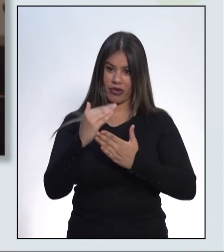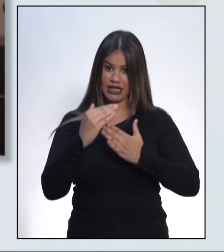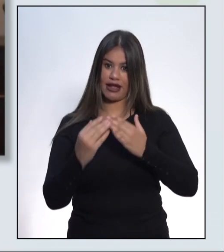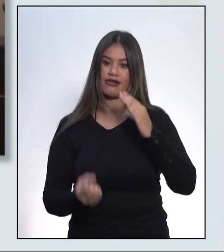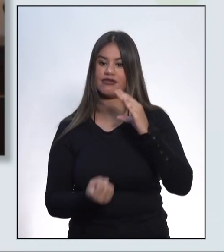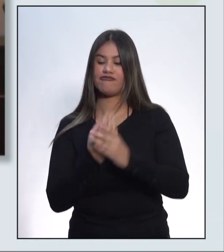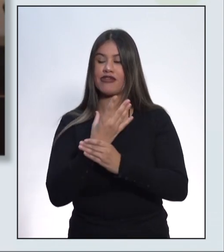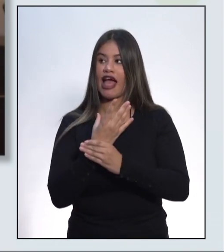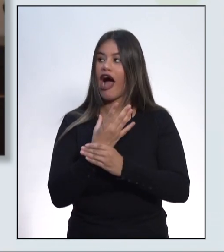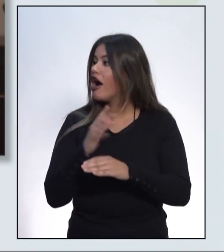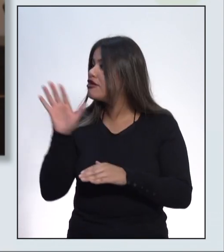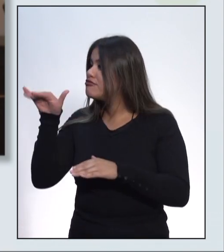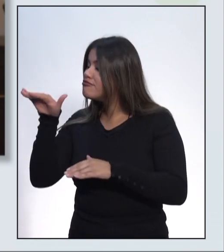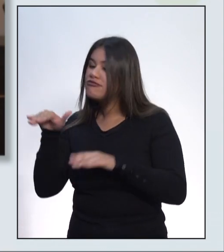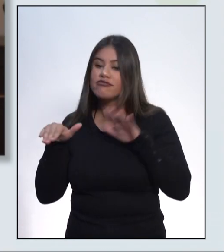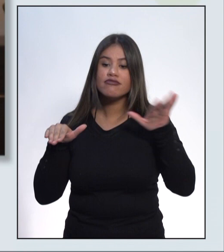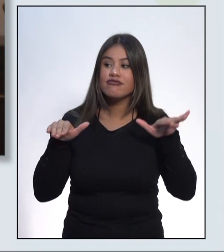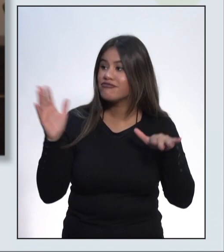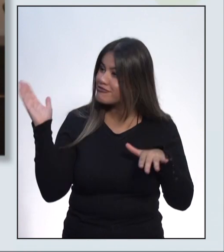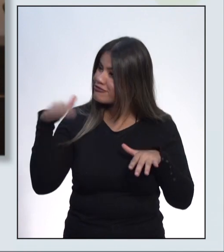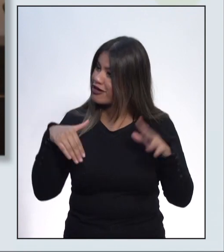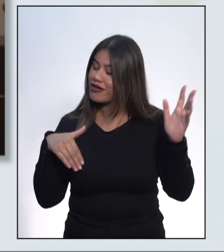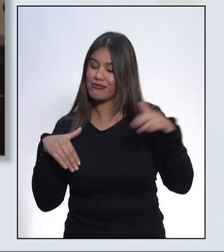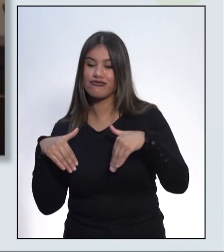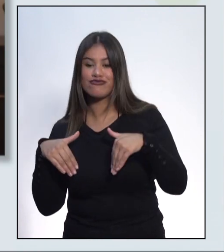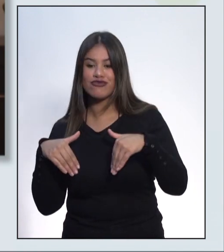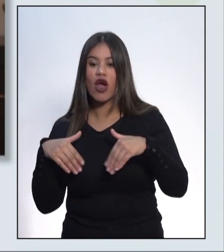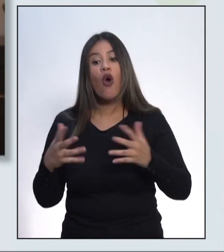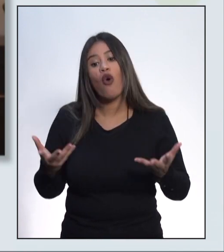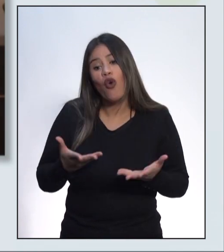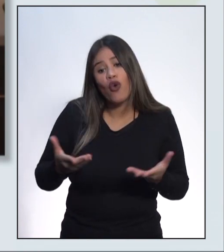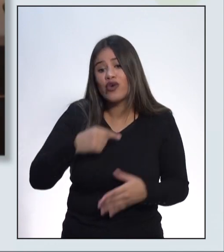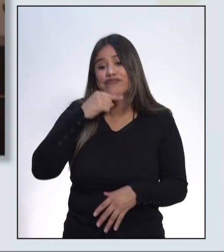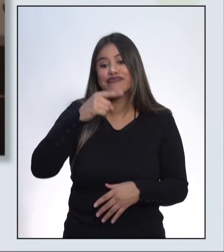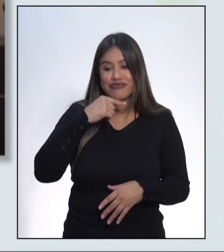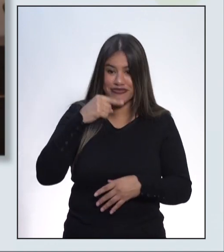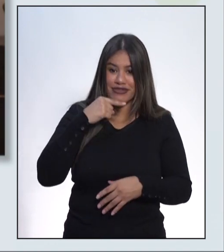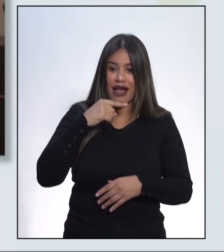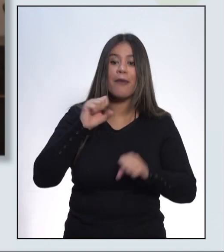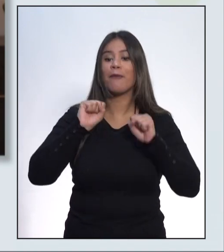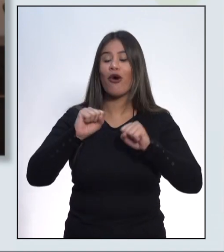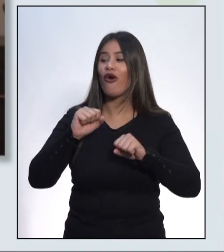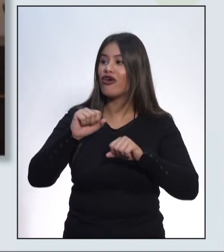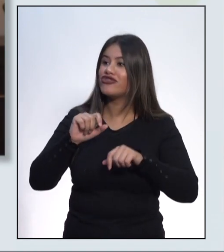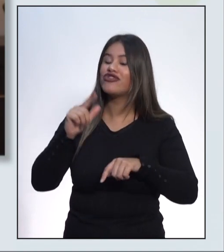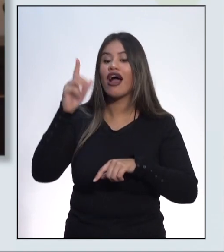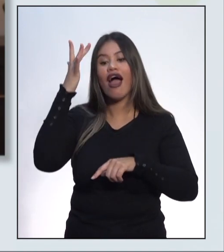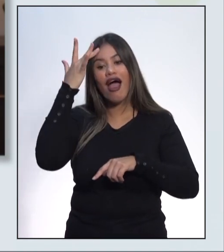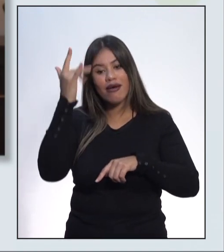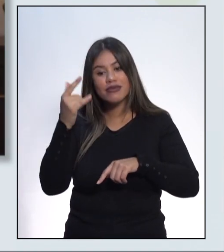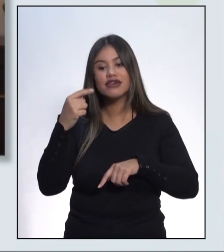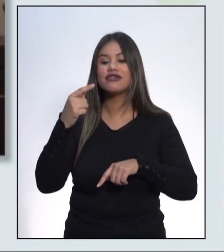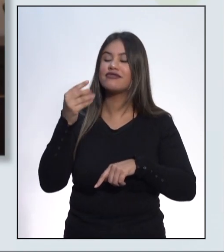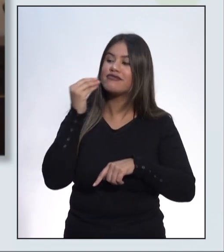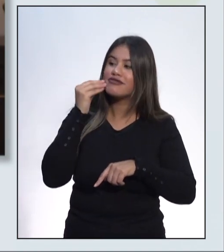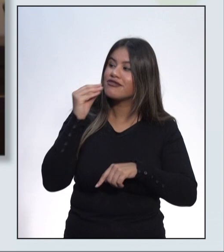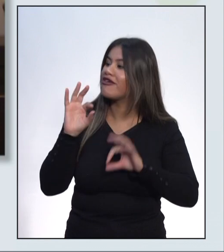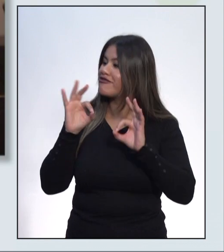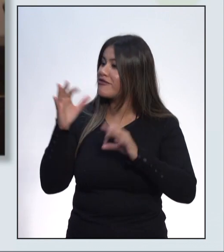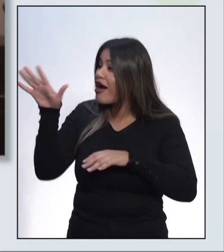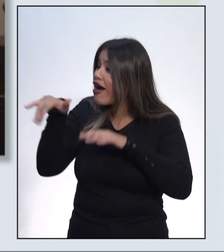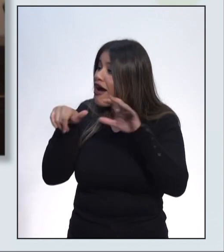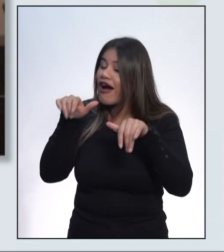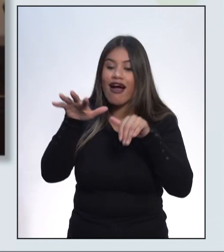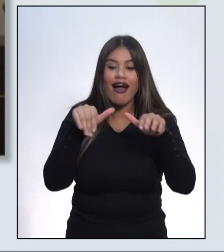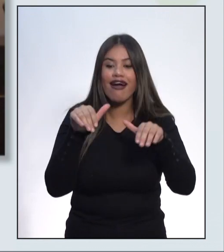nessa primeira criação de hoje, nas próximas, chame o pessoal que mora com você para compartilhar desse momento de criação, para colaborar no seu